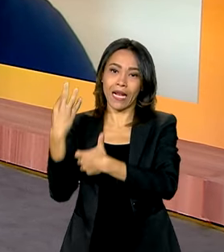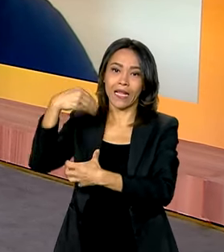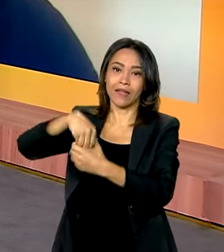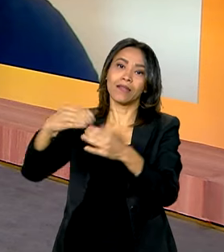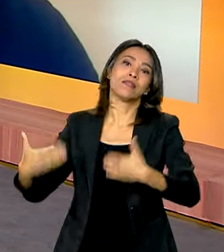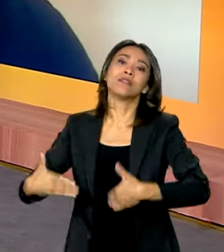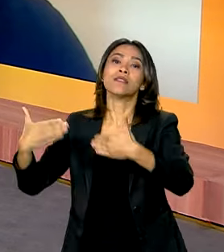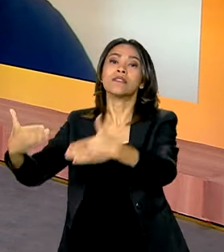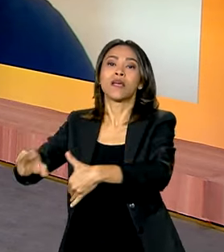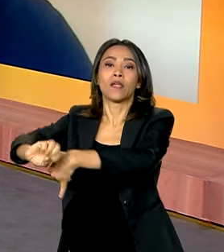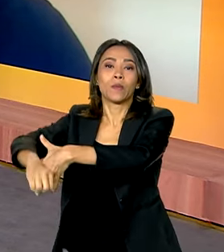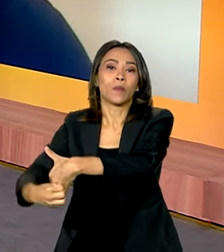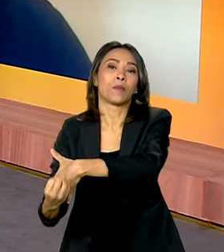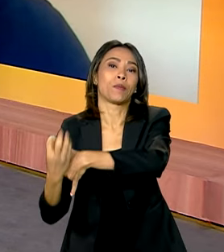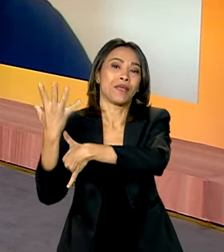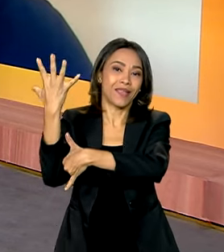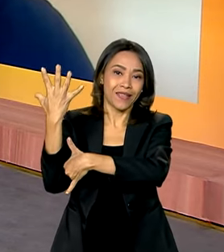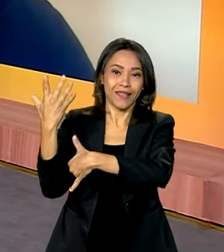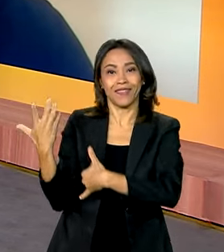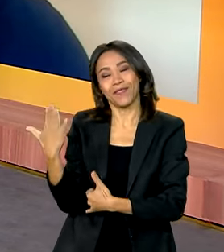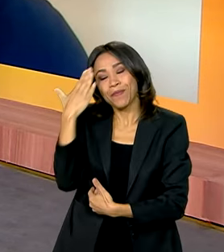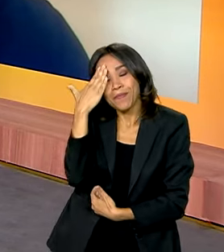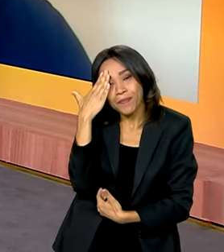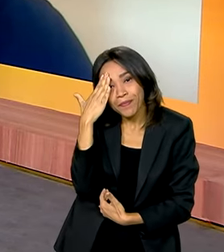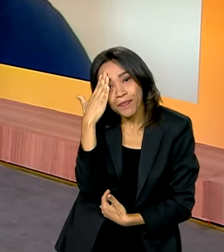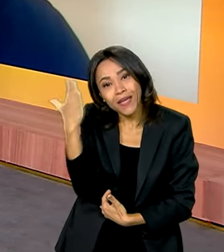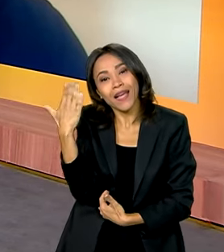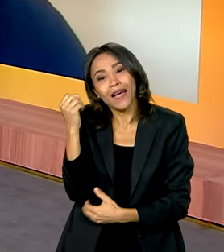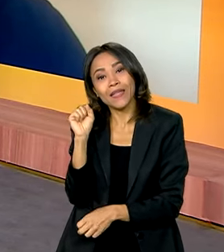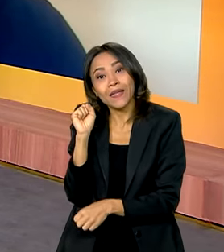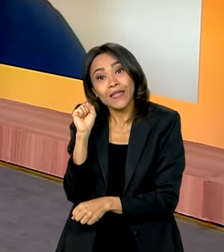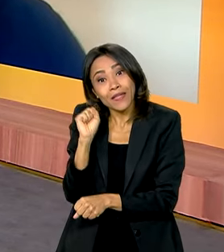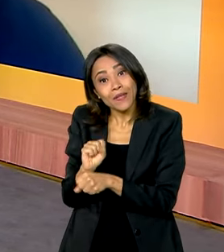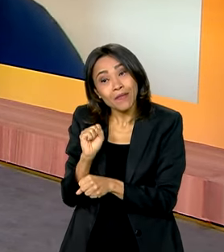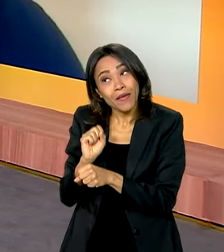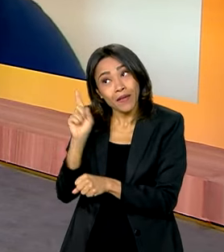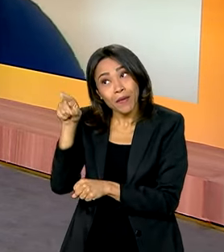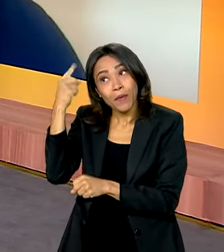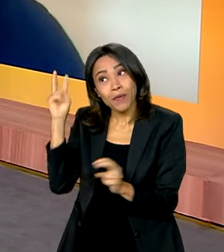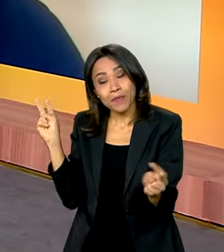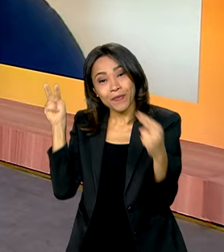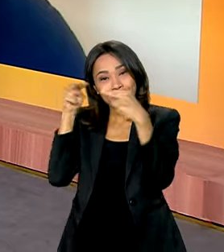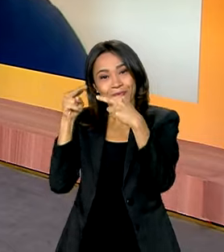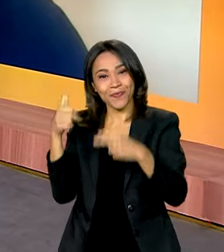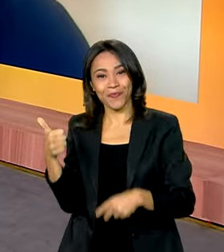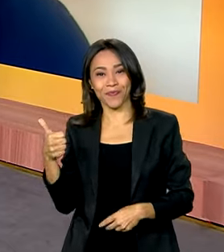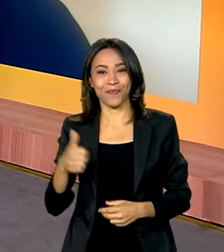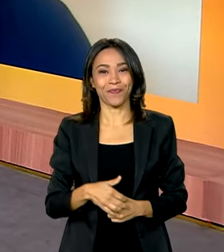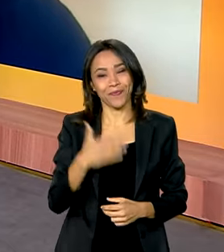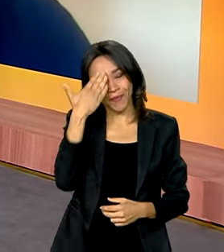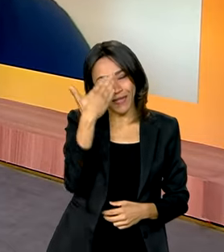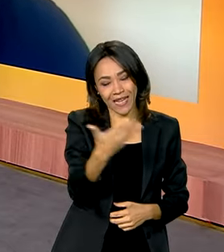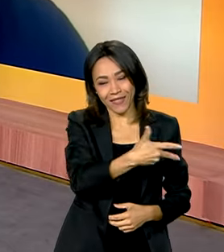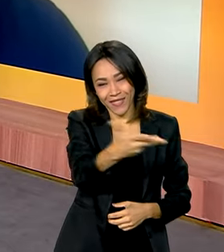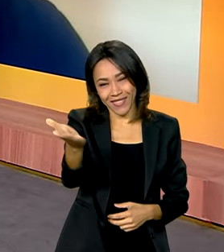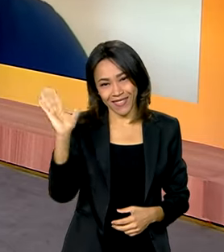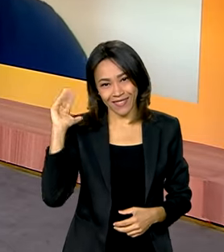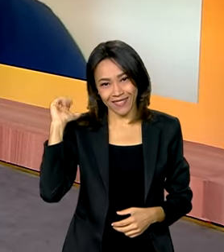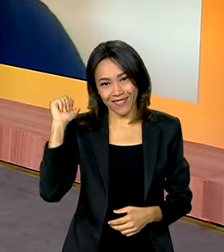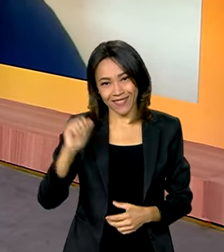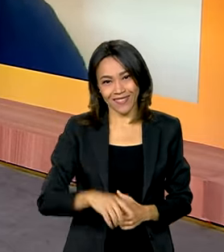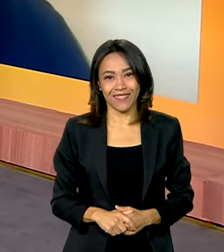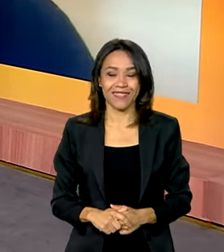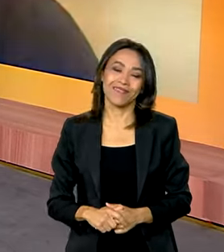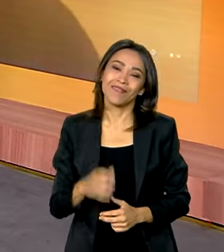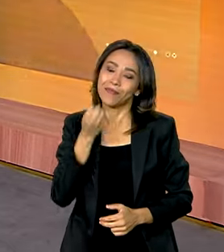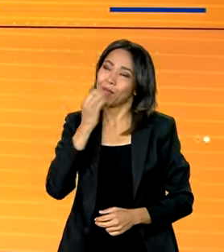Mudança do Clima. Eu agradeço imensamente e espero a senhora numa próxima oportunidade. Muito obrigada a vocês. Até logo. Até,